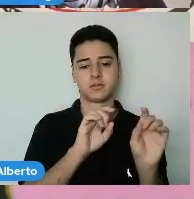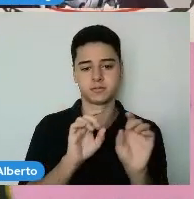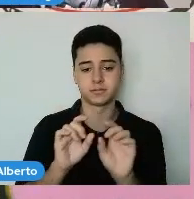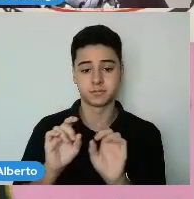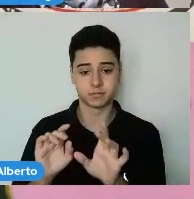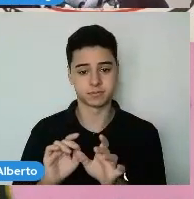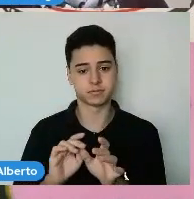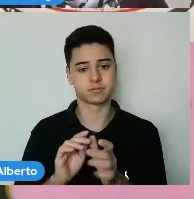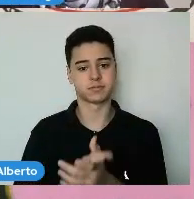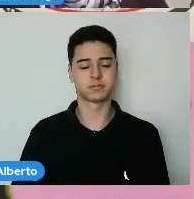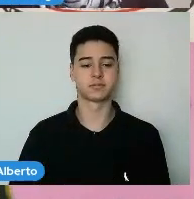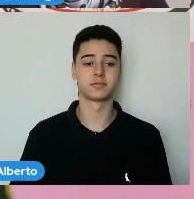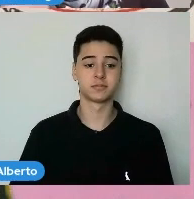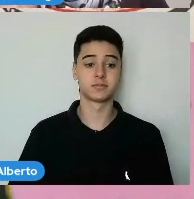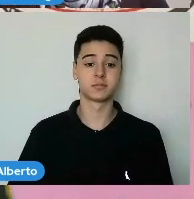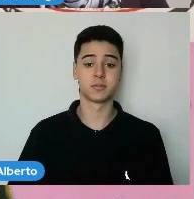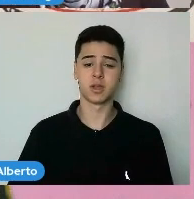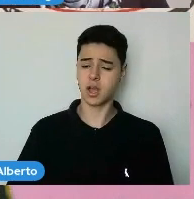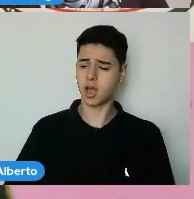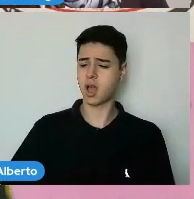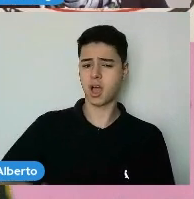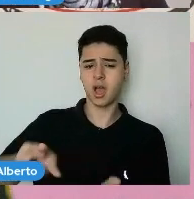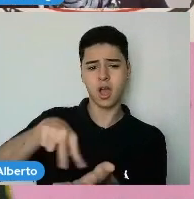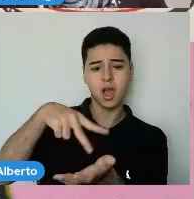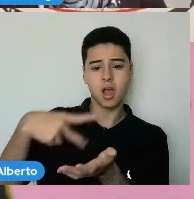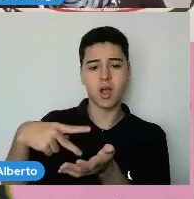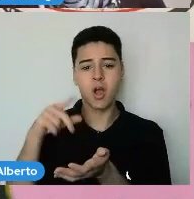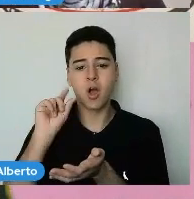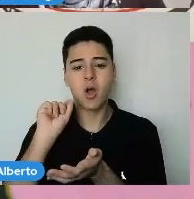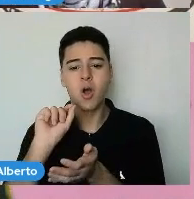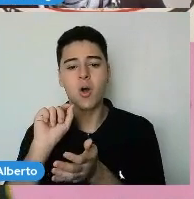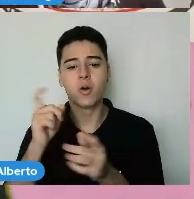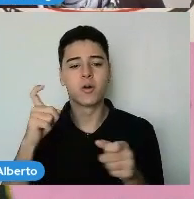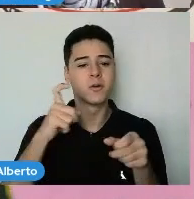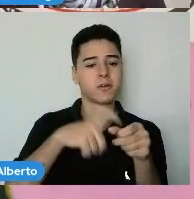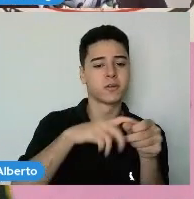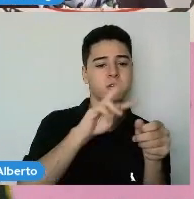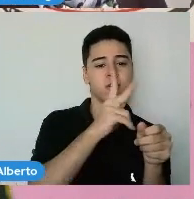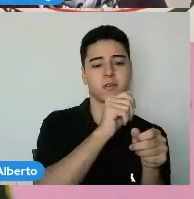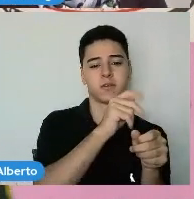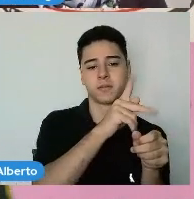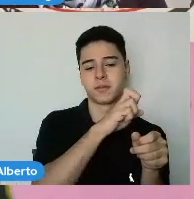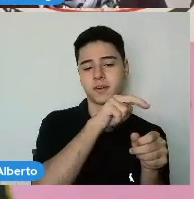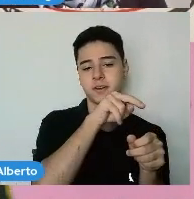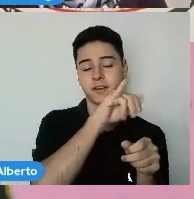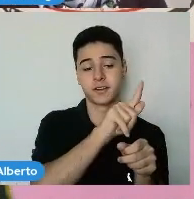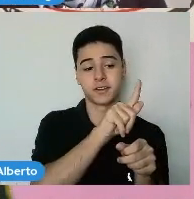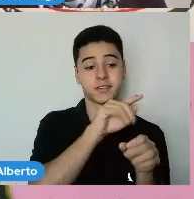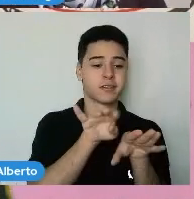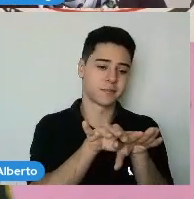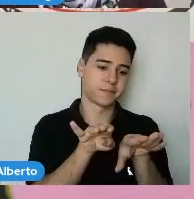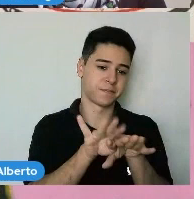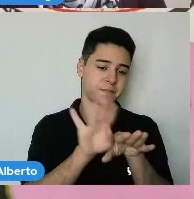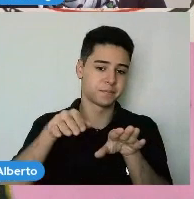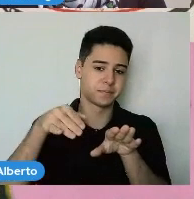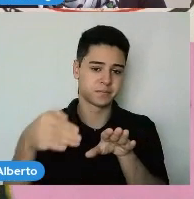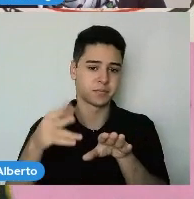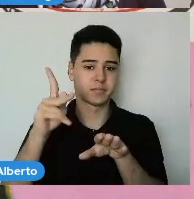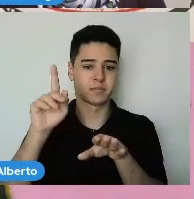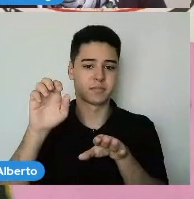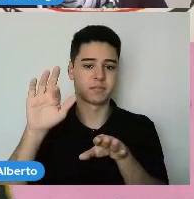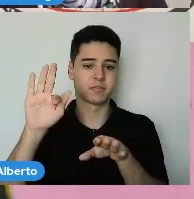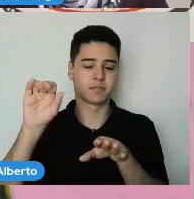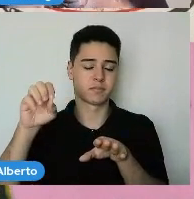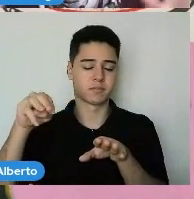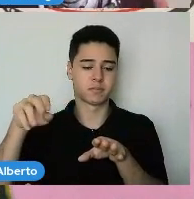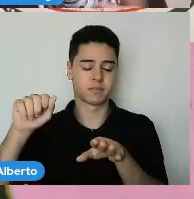tá? A performance se relaciona com o happening também, tá? E esse termo